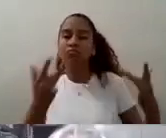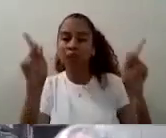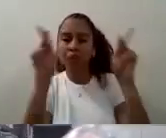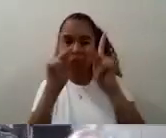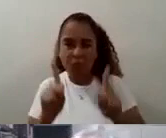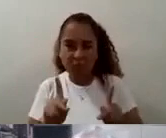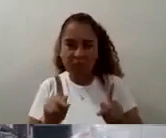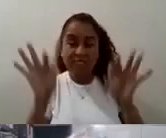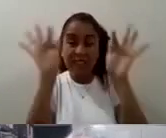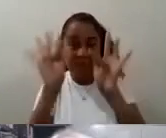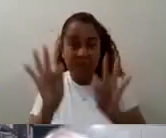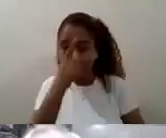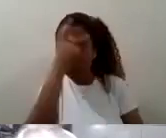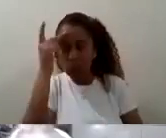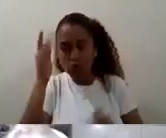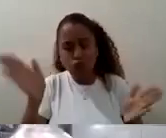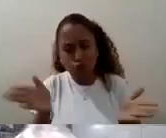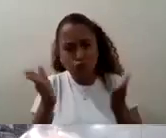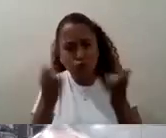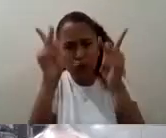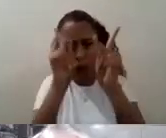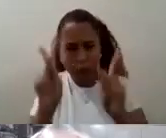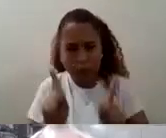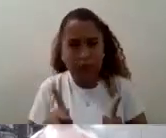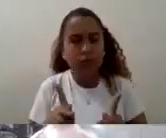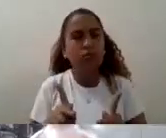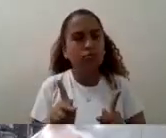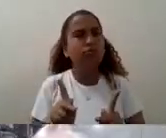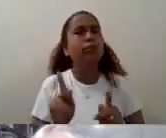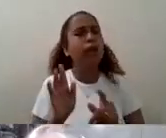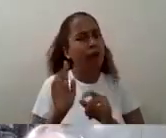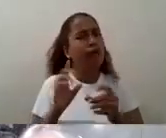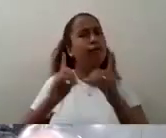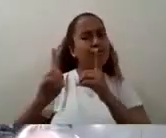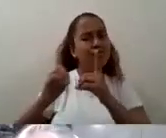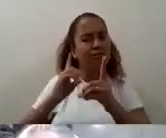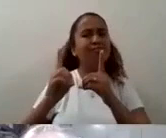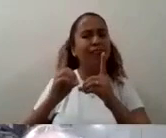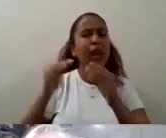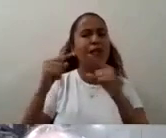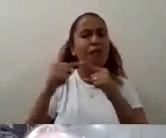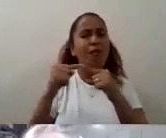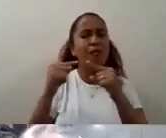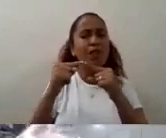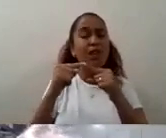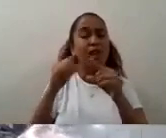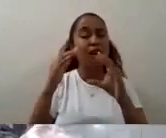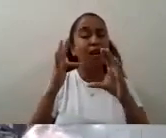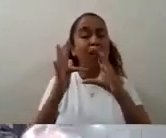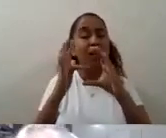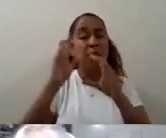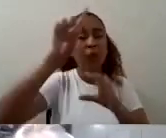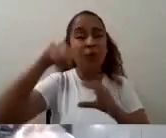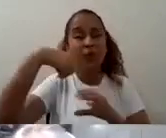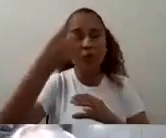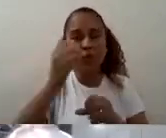ela dialoga de uma certa forma com a campanha do ano que vem. E ela assumiu de que não é possível a